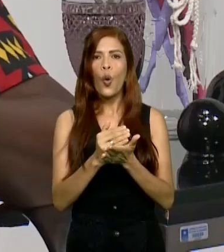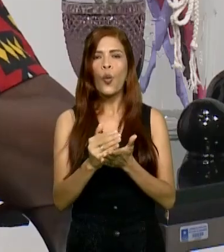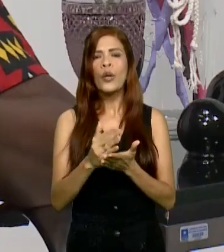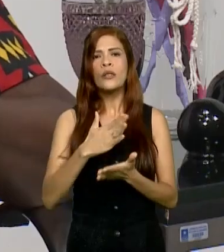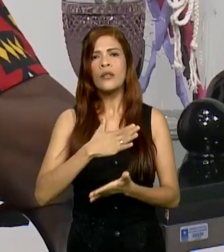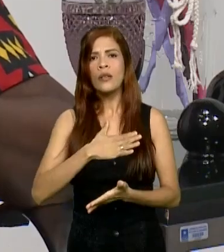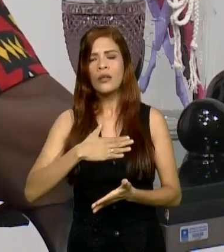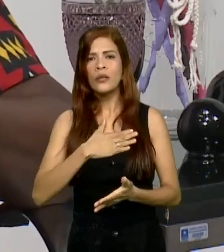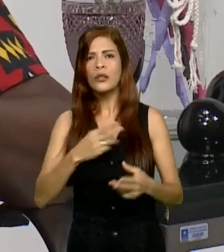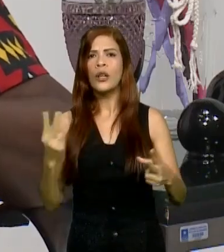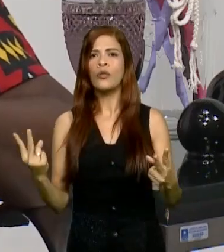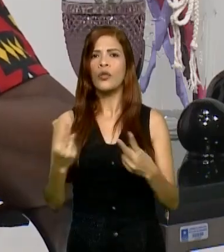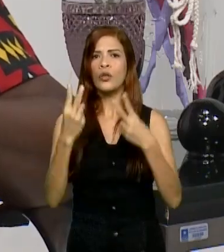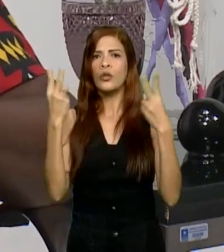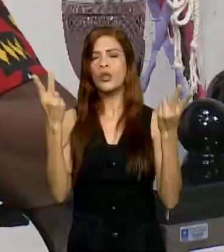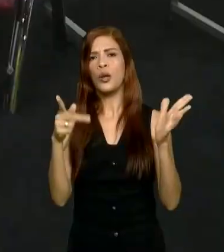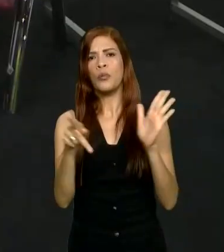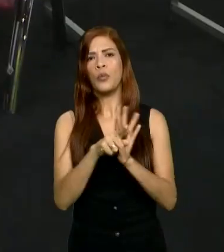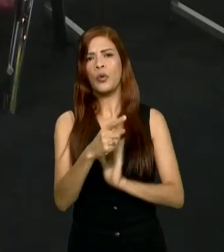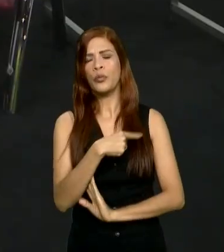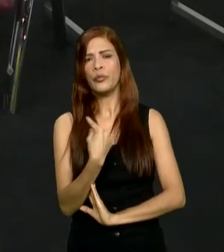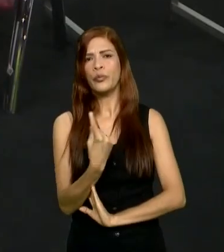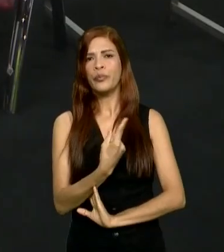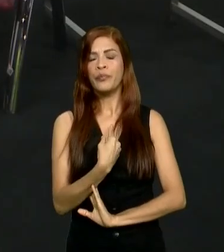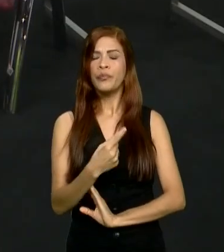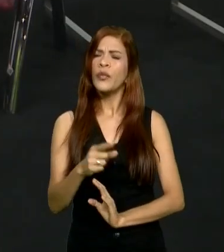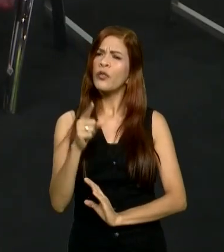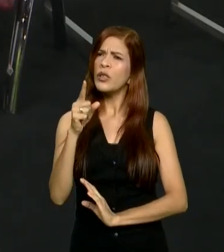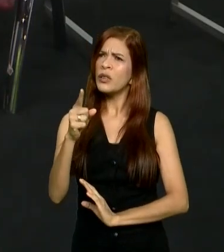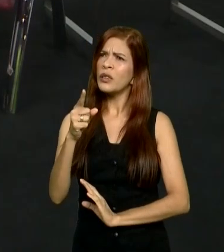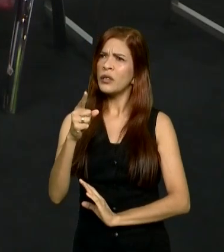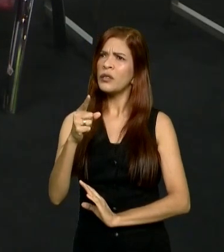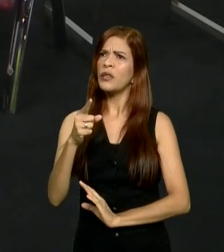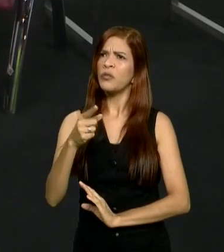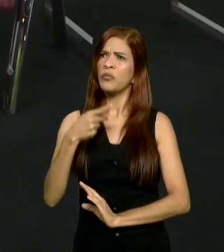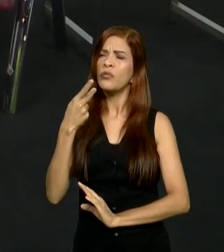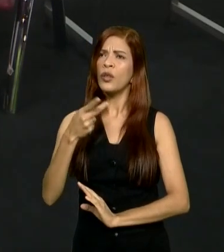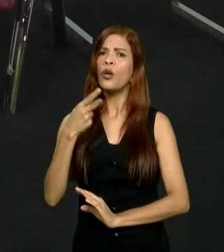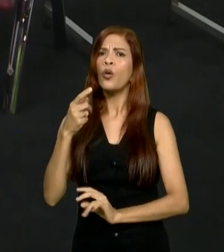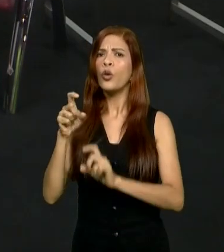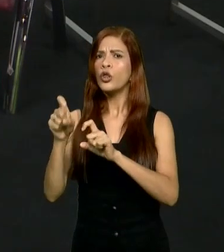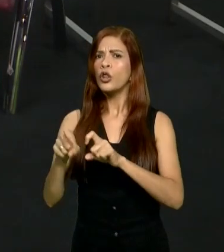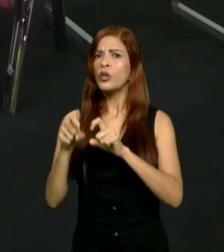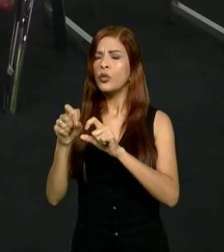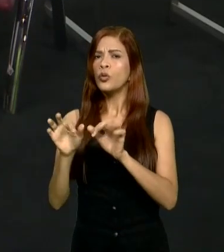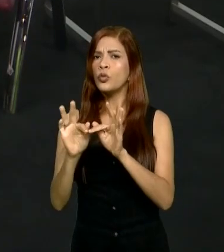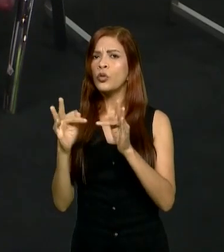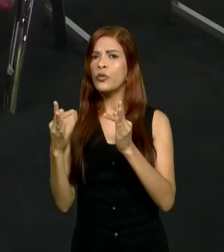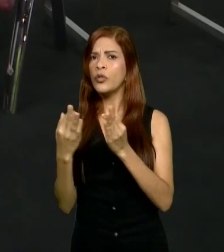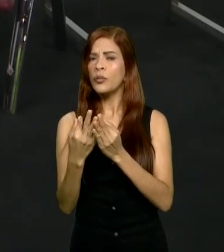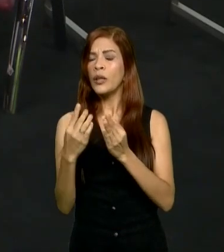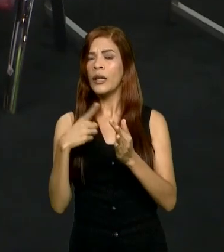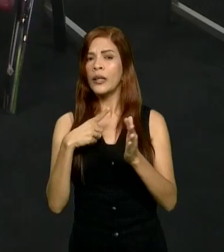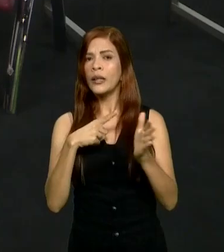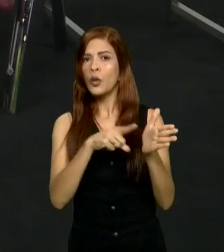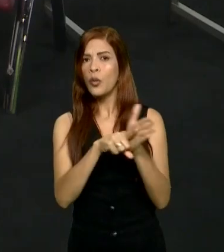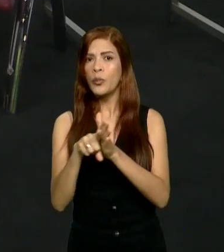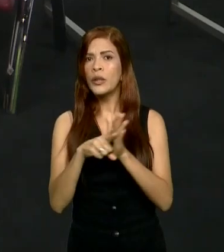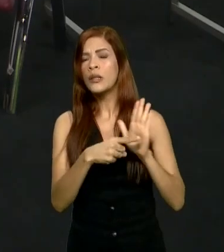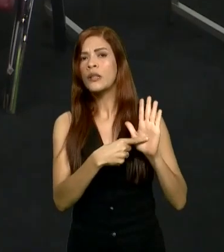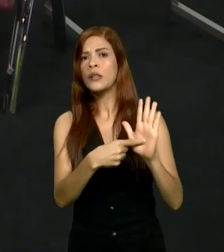o que nós produzimos. Agora, você falou de agricultura familiar. Tem um dado que é importante, que a gente